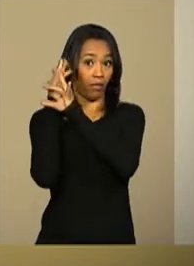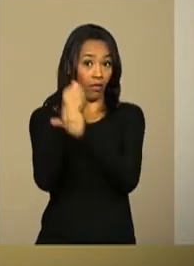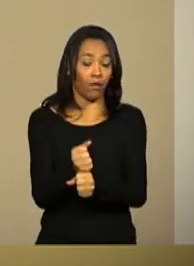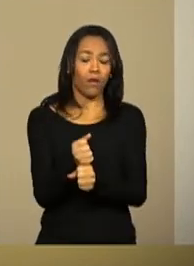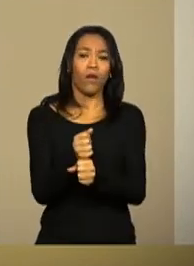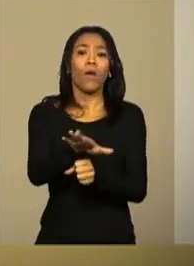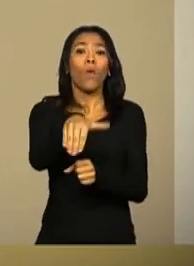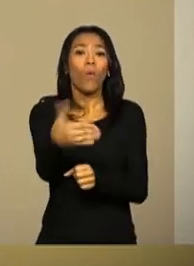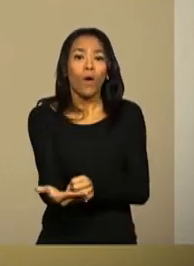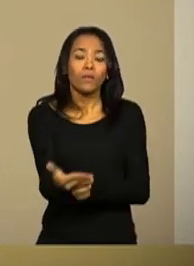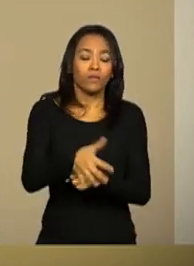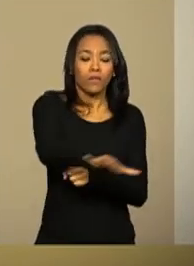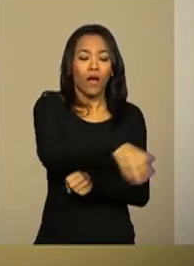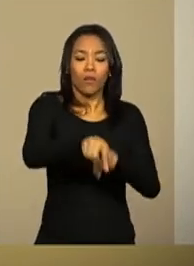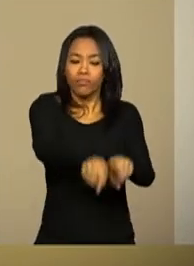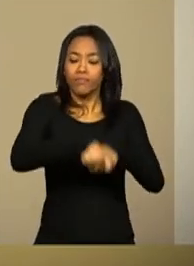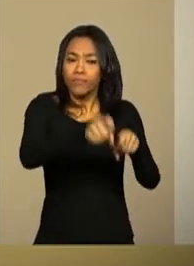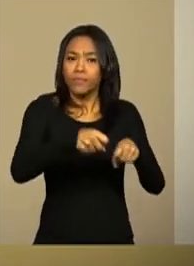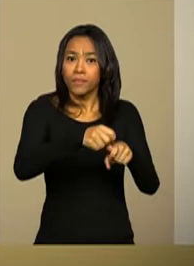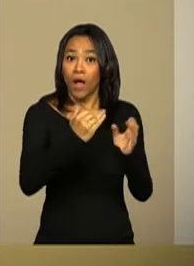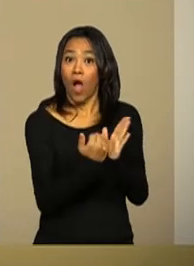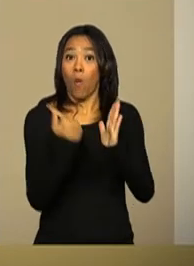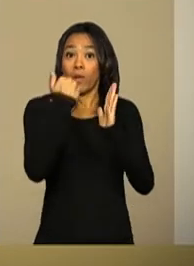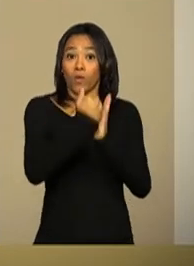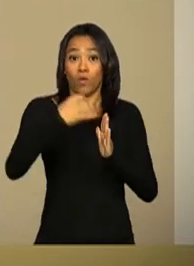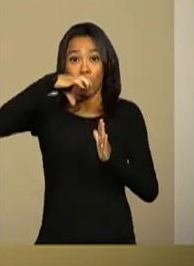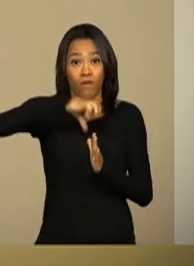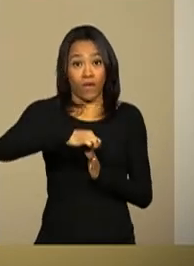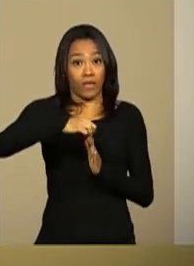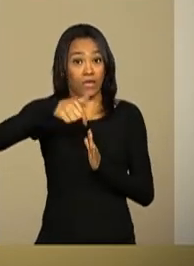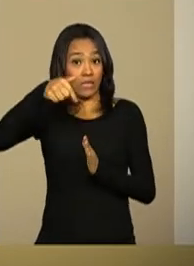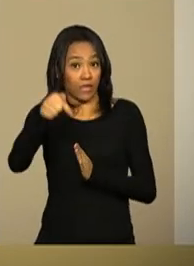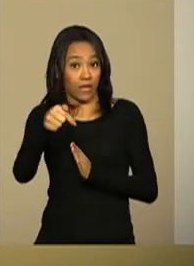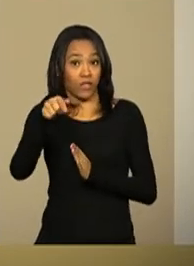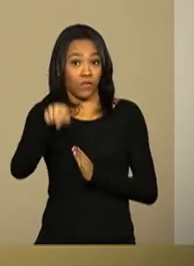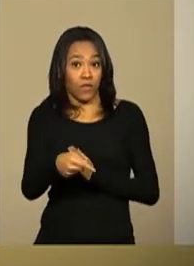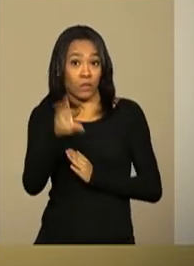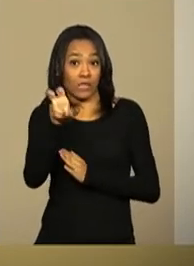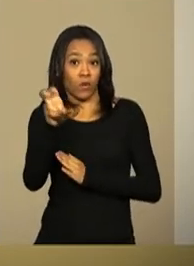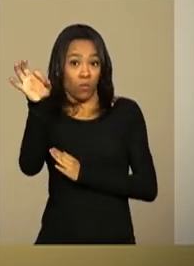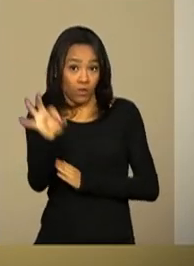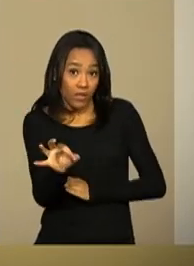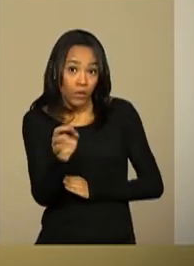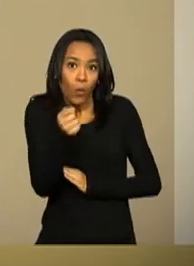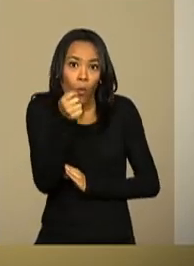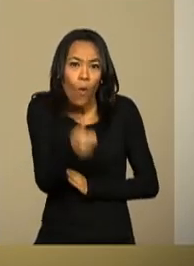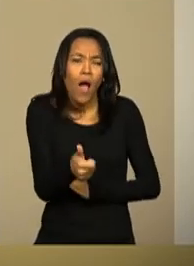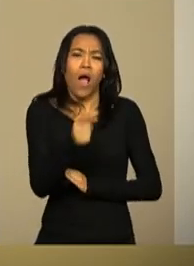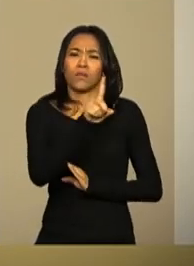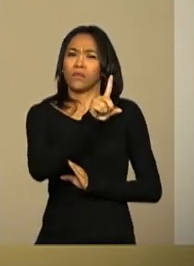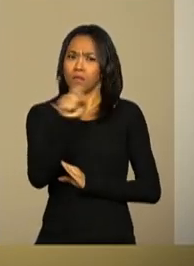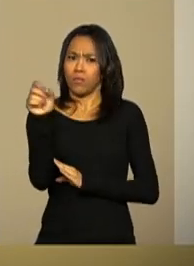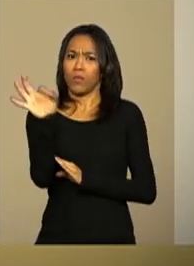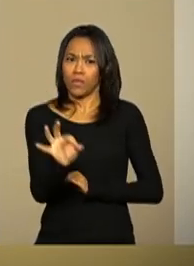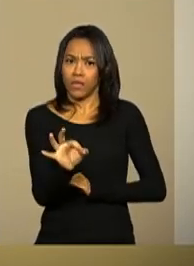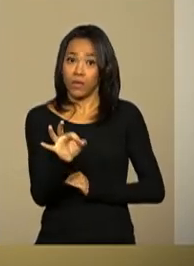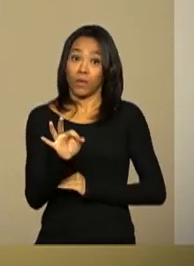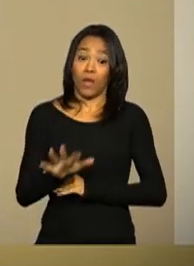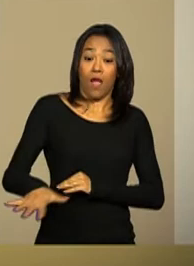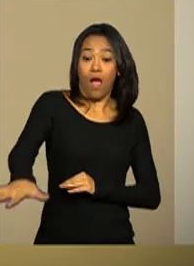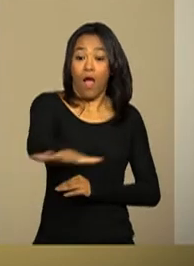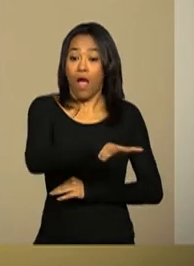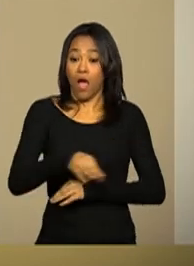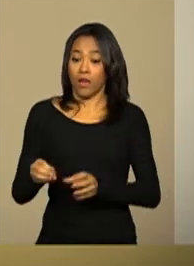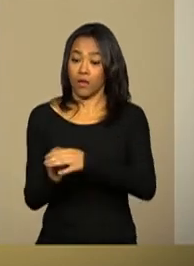enquanto a produção agrícola aumentou 97,5 por cento ou seja quase cem porcento área